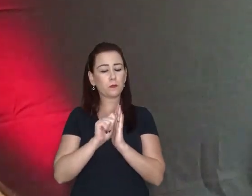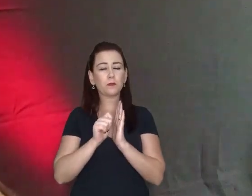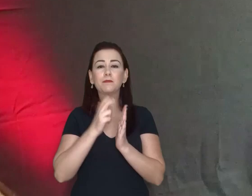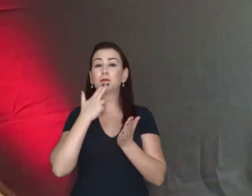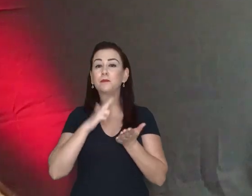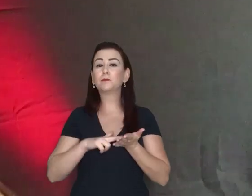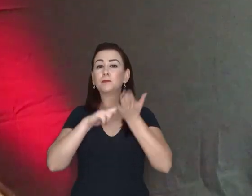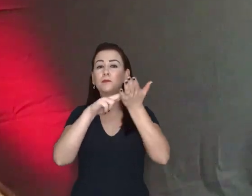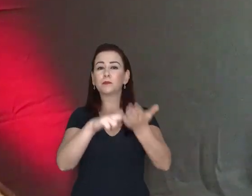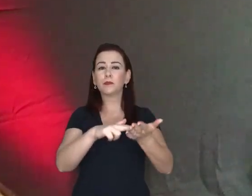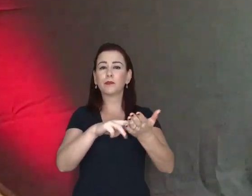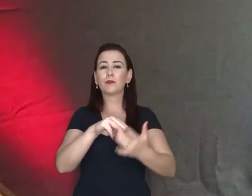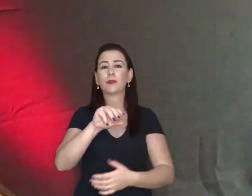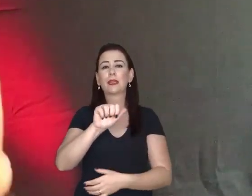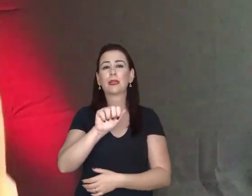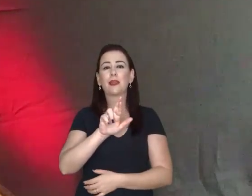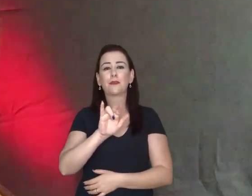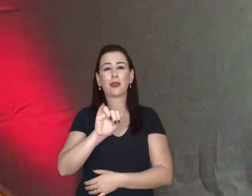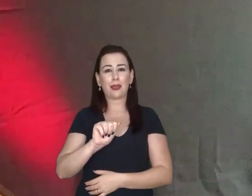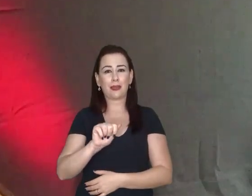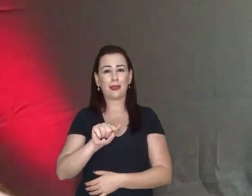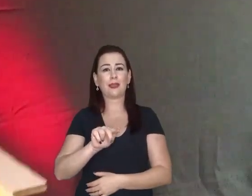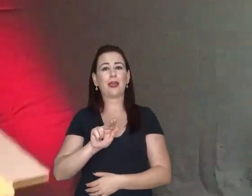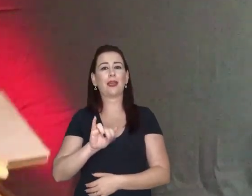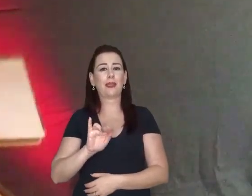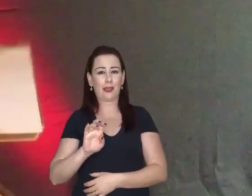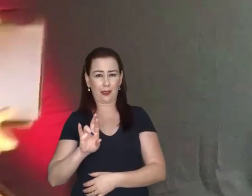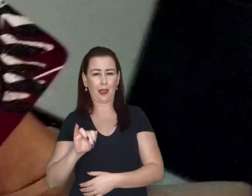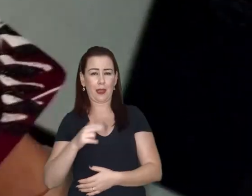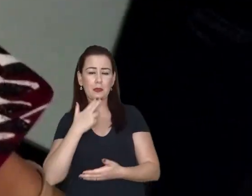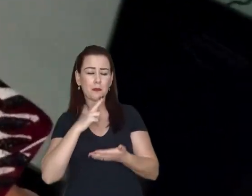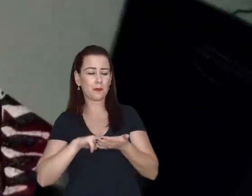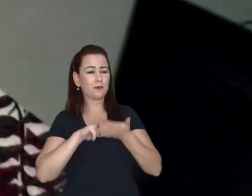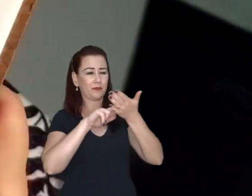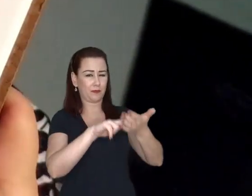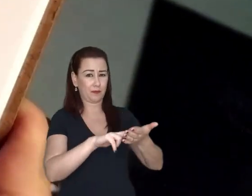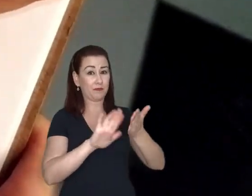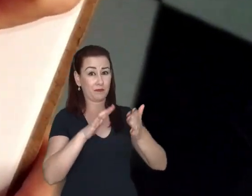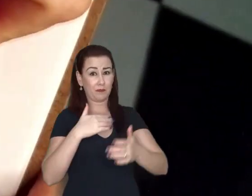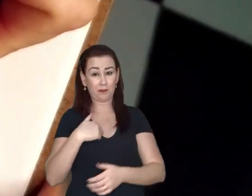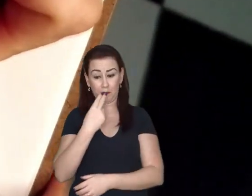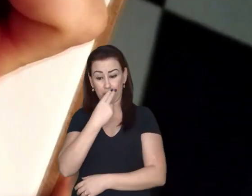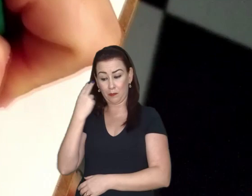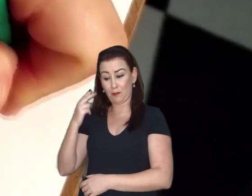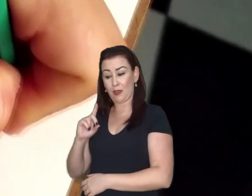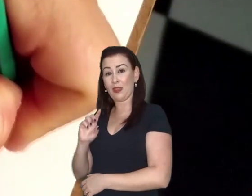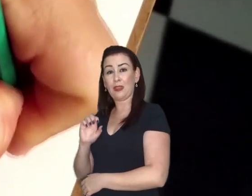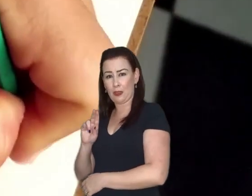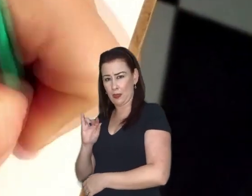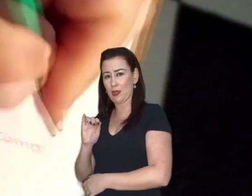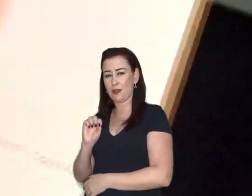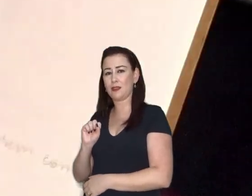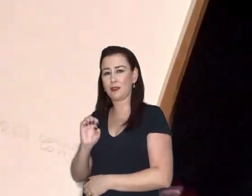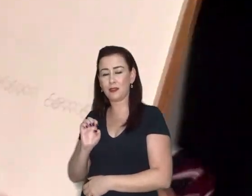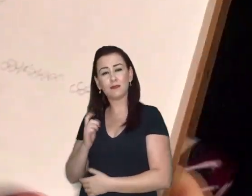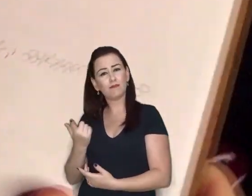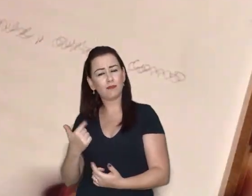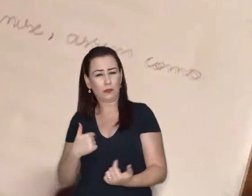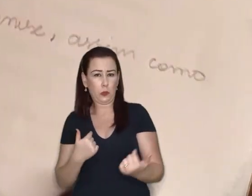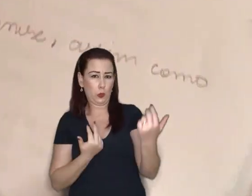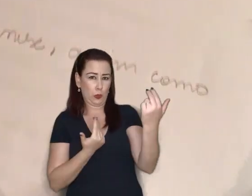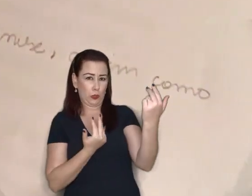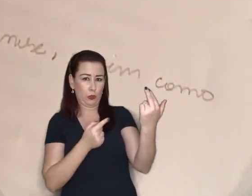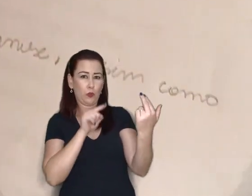Maria Quitéria. Querida Quitéria, me chamo Denise. Assim como